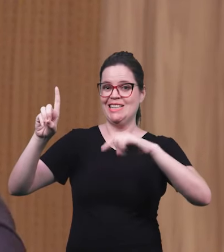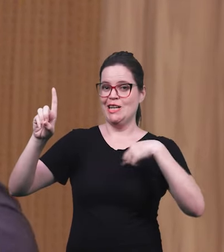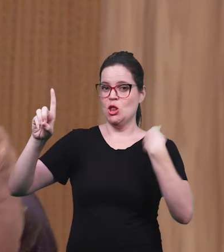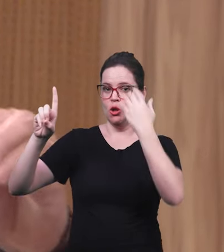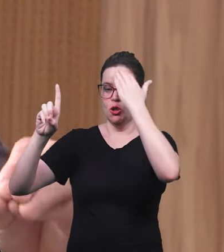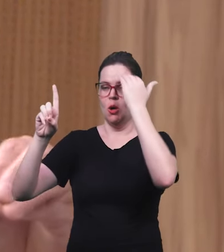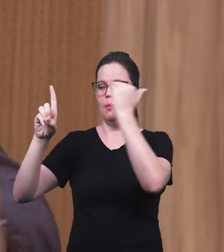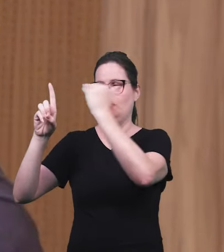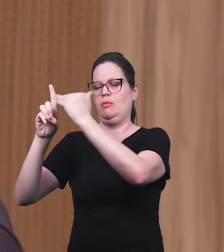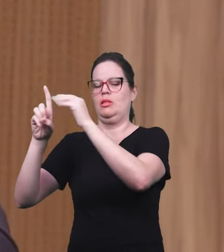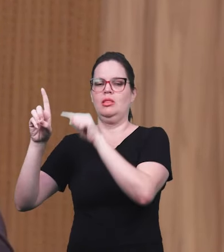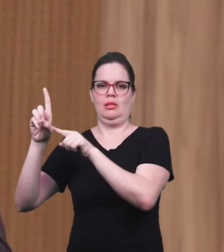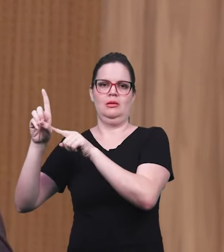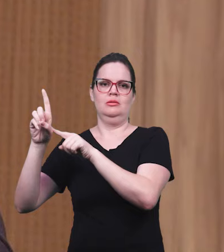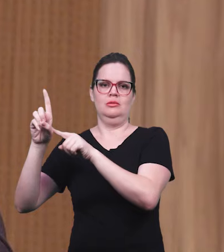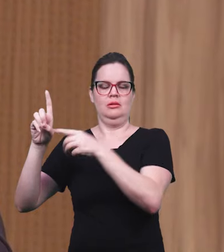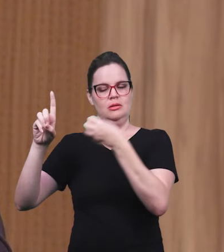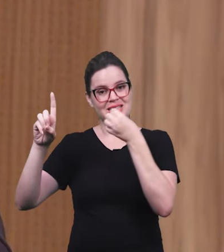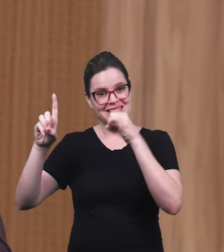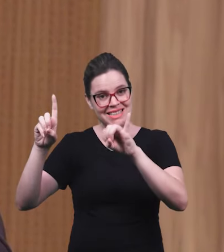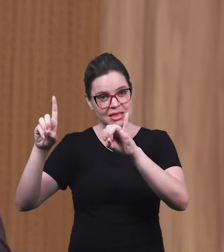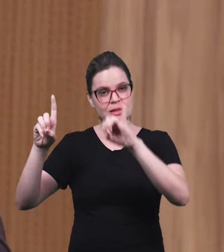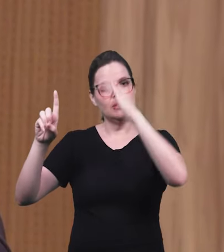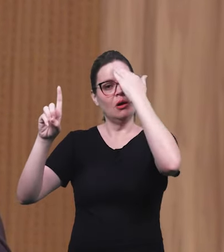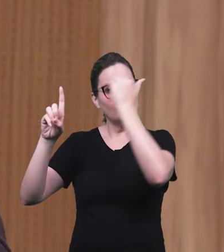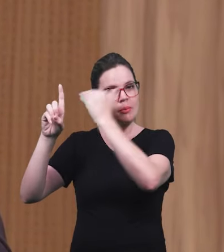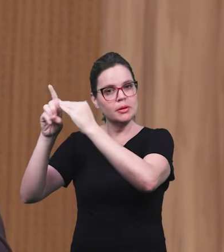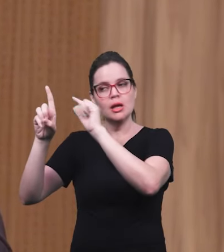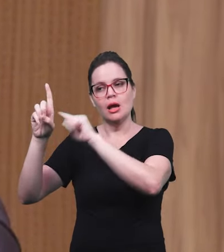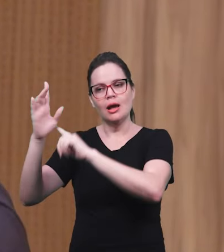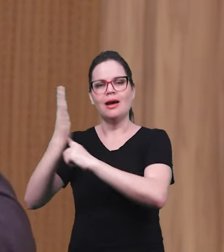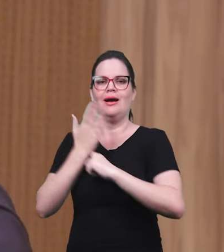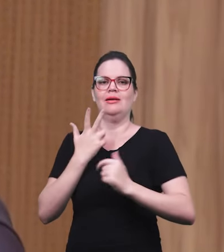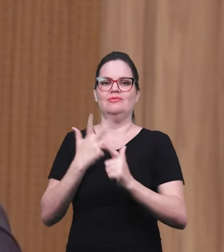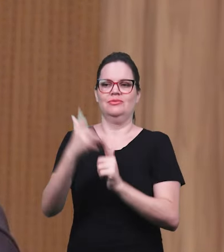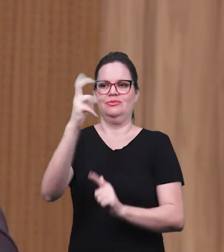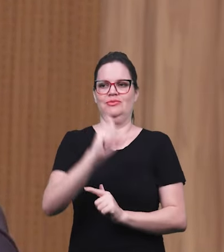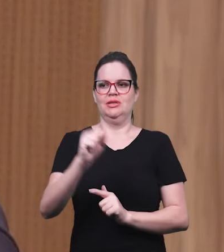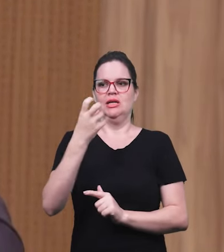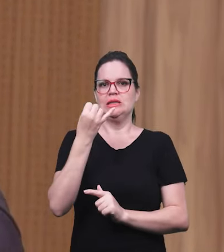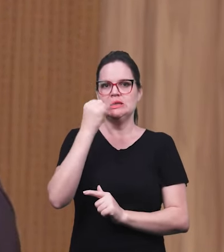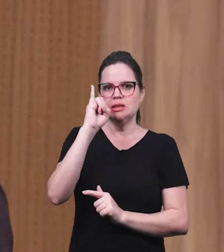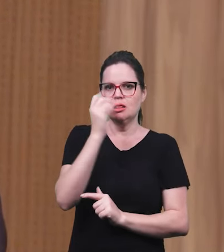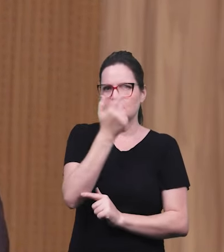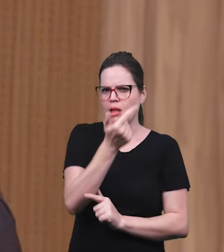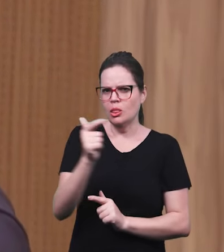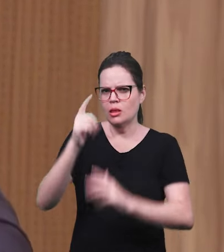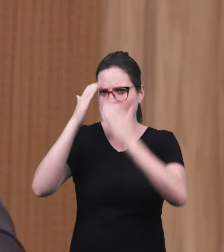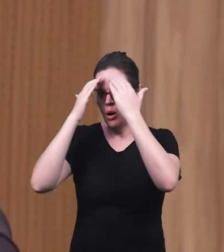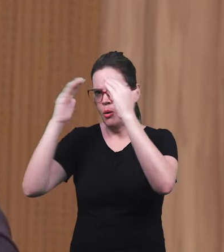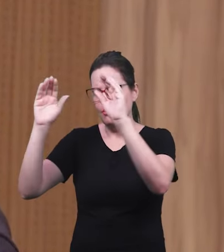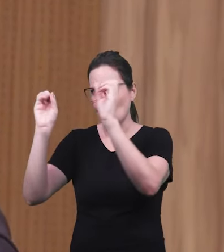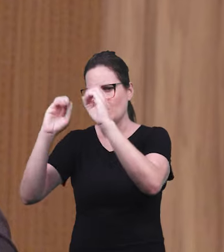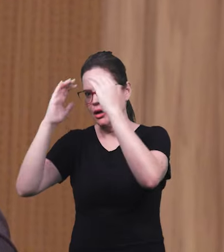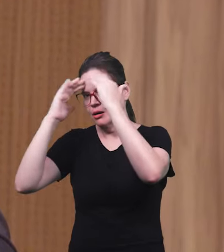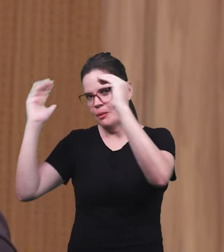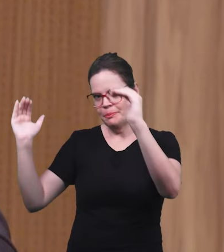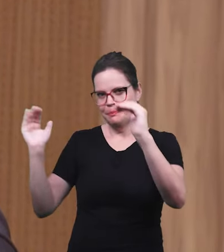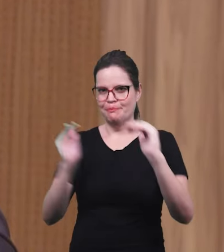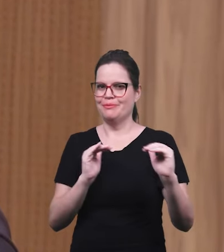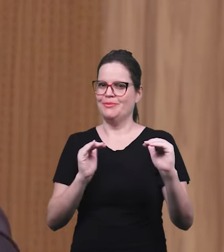obedientes, o Senhor vai entrar em qualquer batalha para nos dar a vitória. Mas se faltar obediência, o nosso destino é